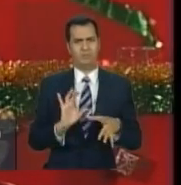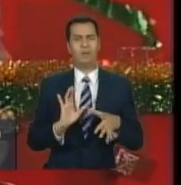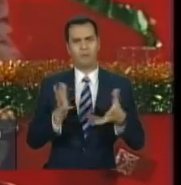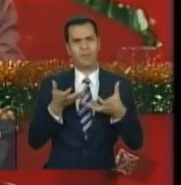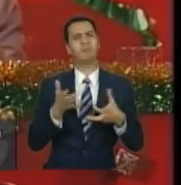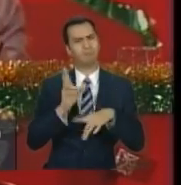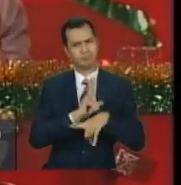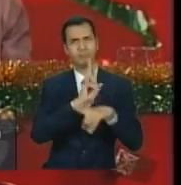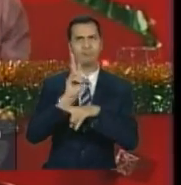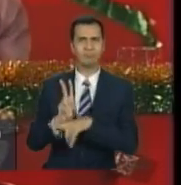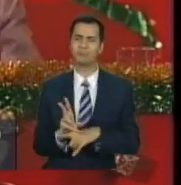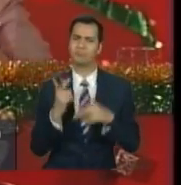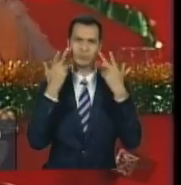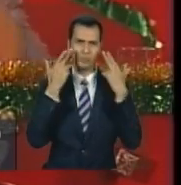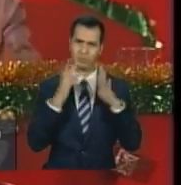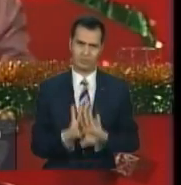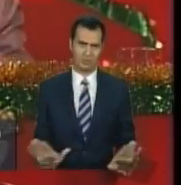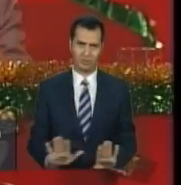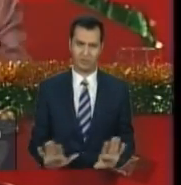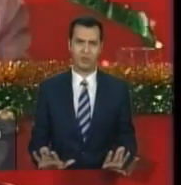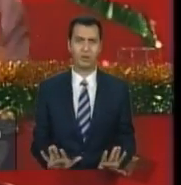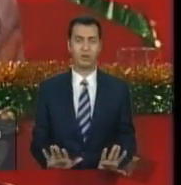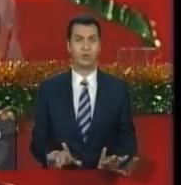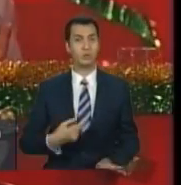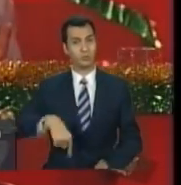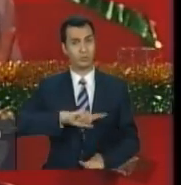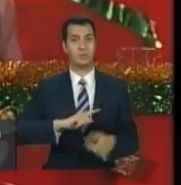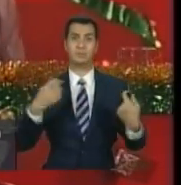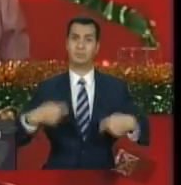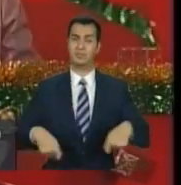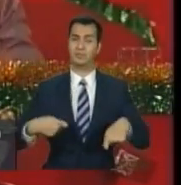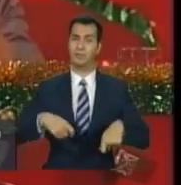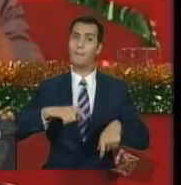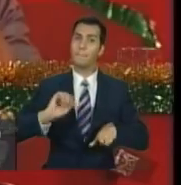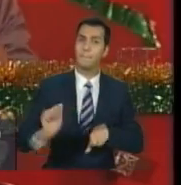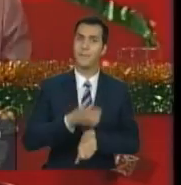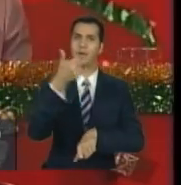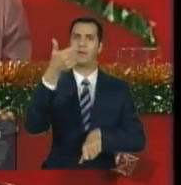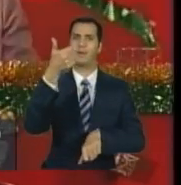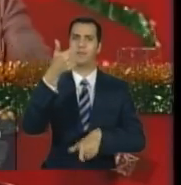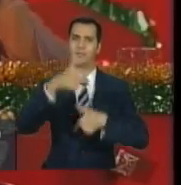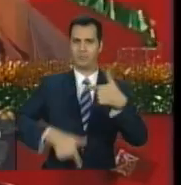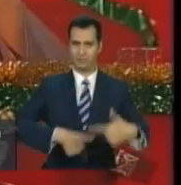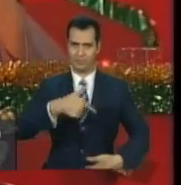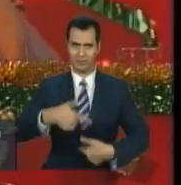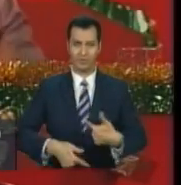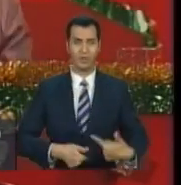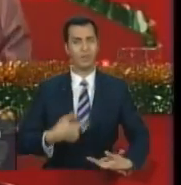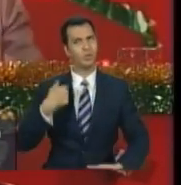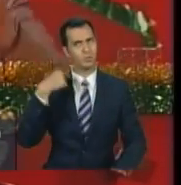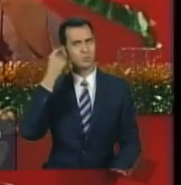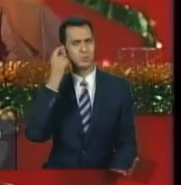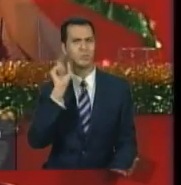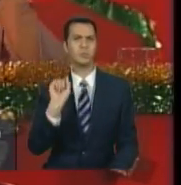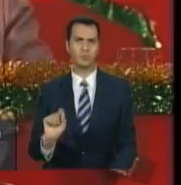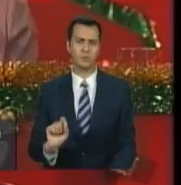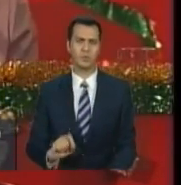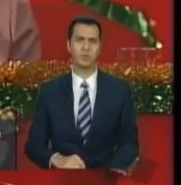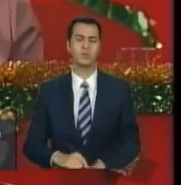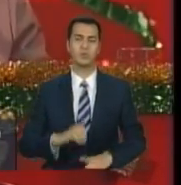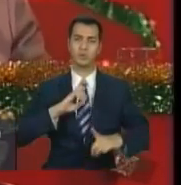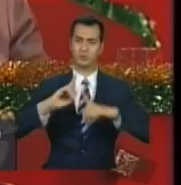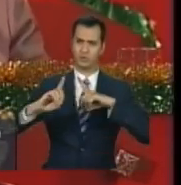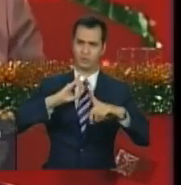que nós temos de fazer é aperfeiçoar. Eu acredito que essa discussão, uma